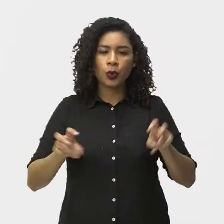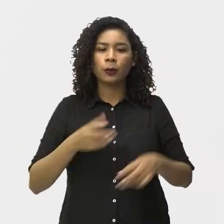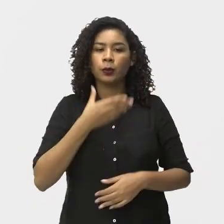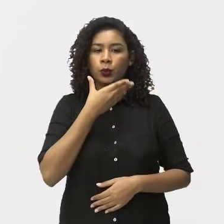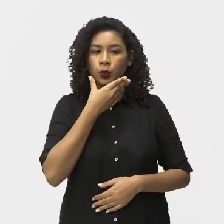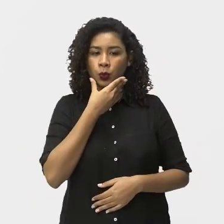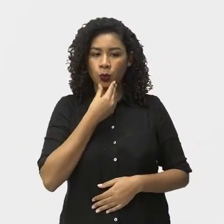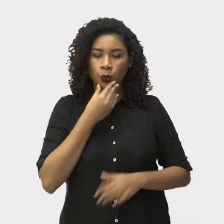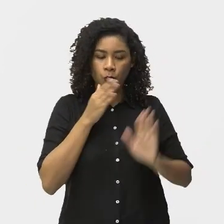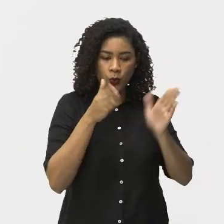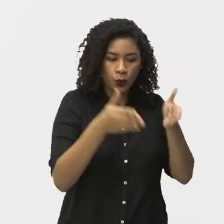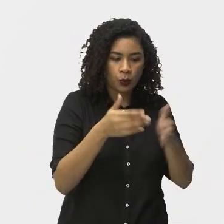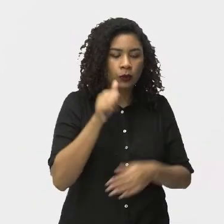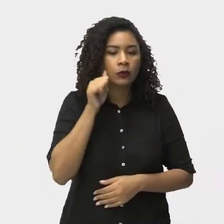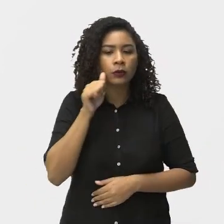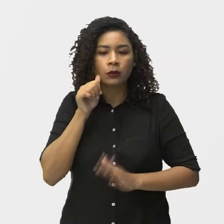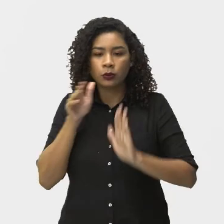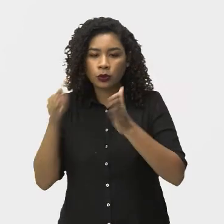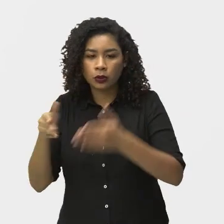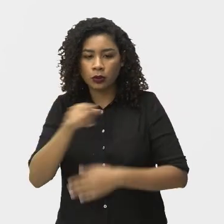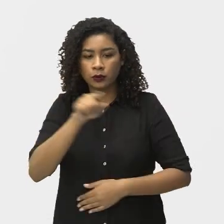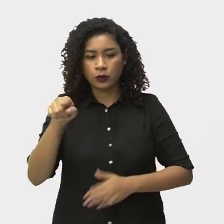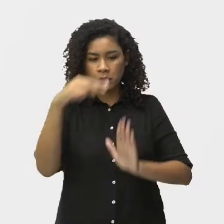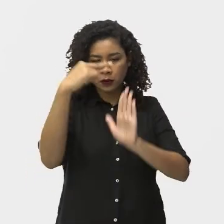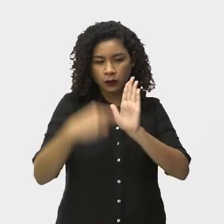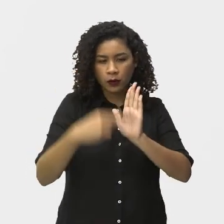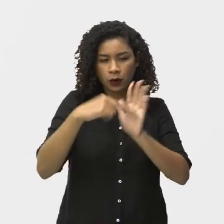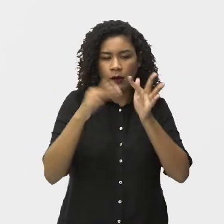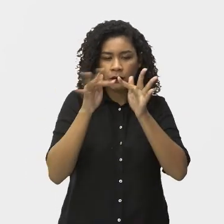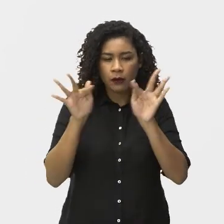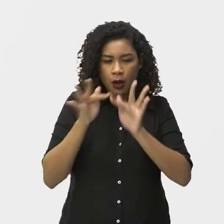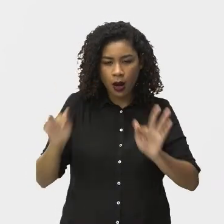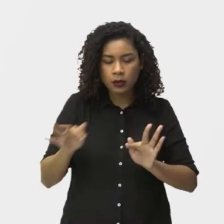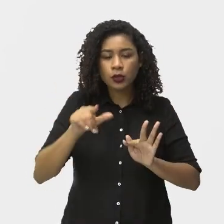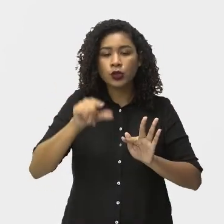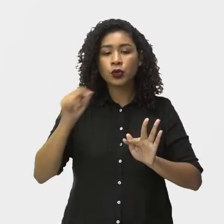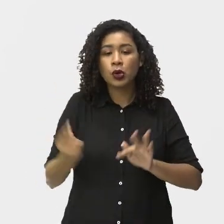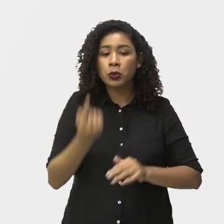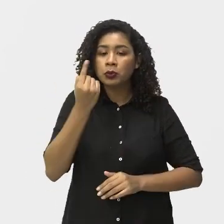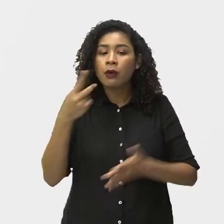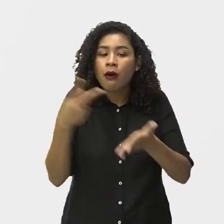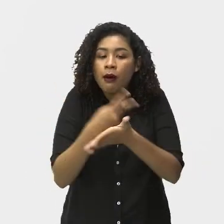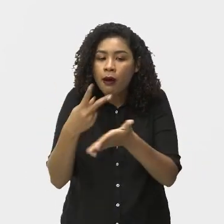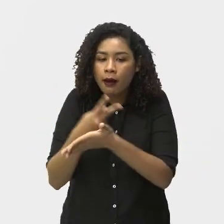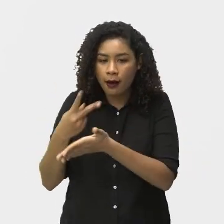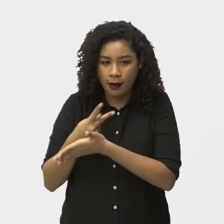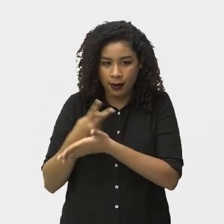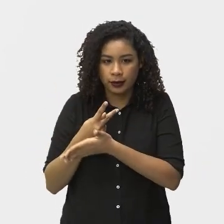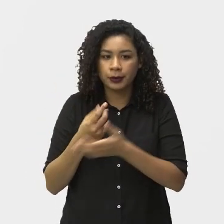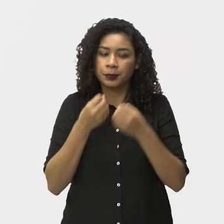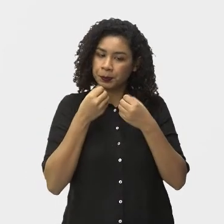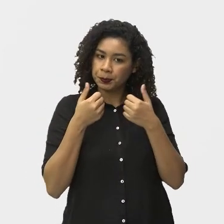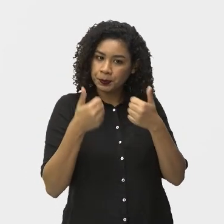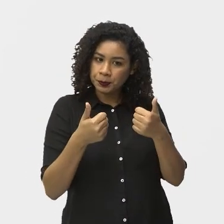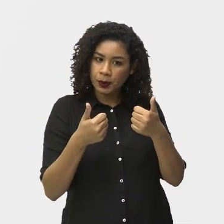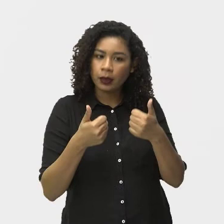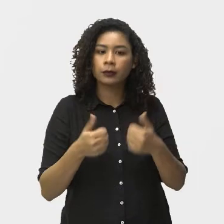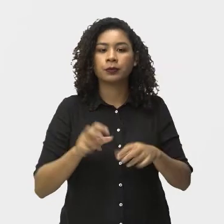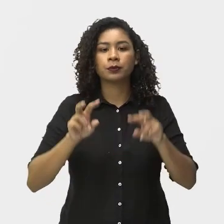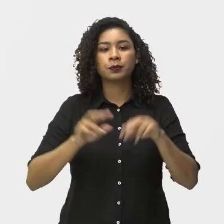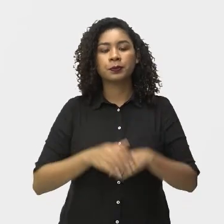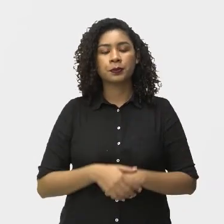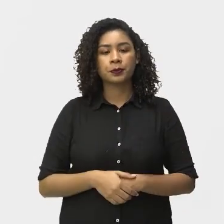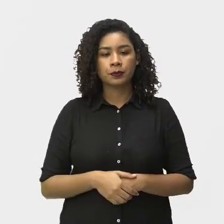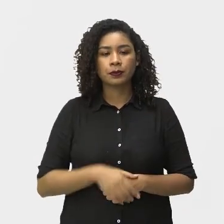feminino, marque a informação incorreta. Em uma dessas frases aí, dessas alternativas, vocês vão encontrar uma informação errada sobre o